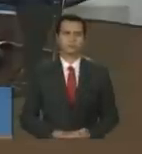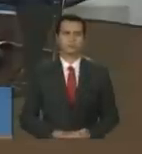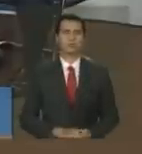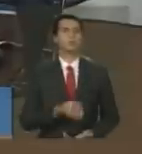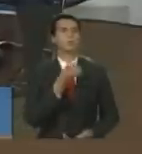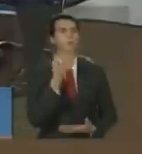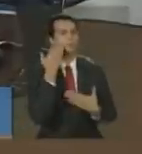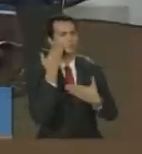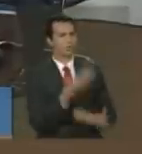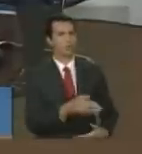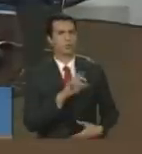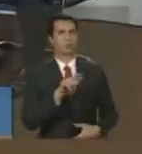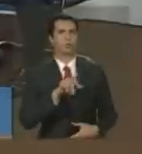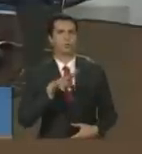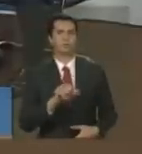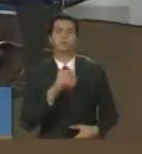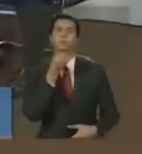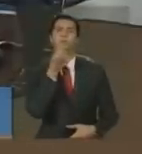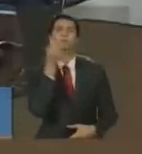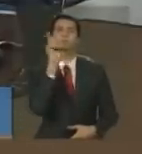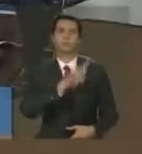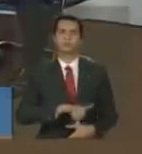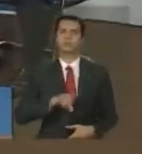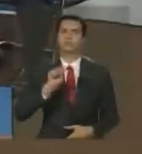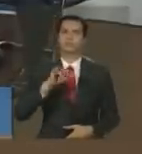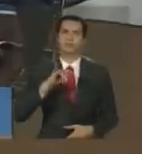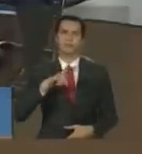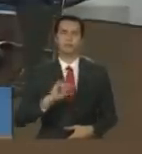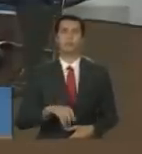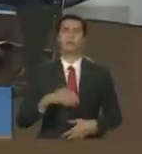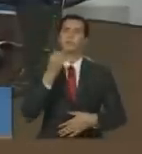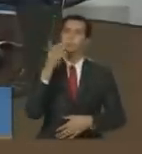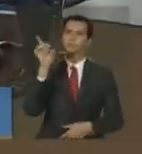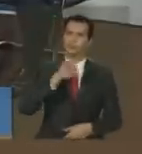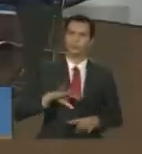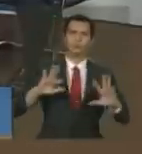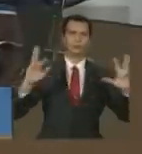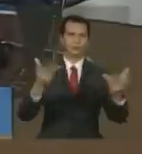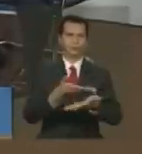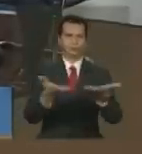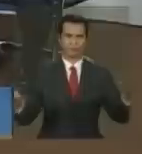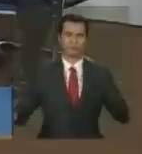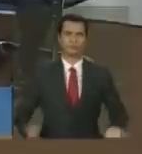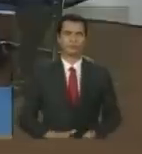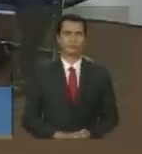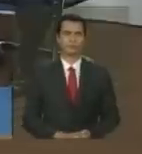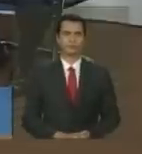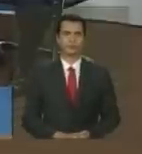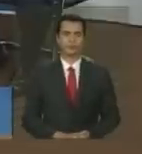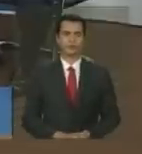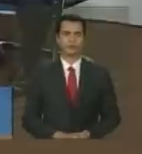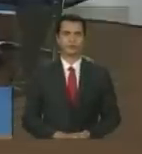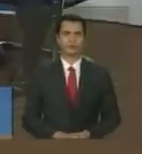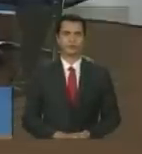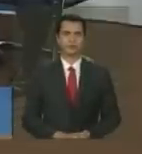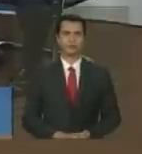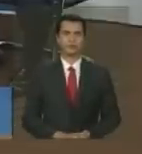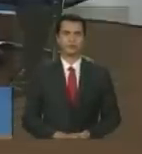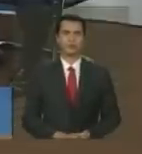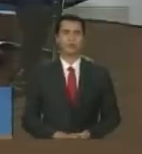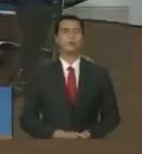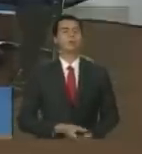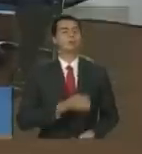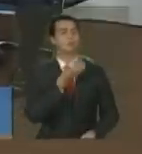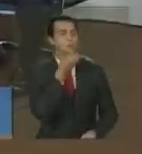dia, Sávio. Bom dia, Renata. Bom dia a todos os trabalhadores do SUS, a todos que nos assistem. Bom, o Luiz explicou de uma maneira